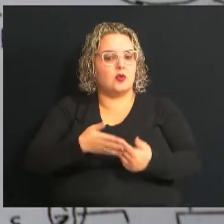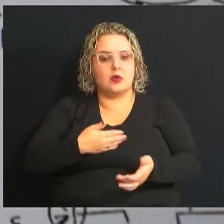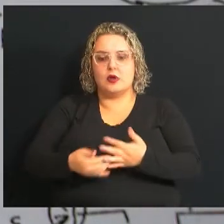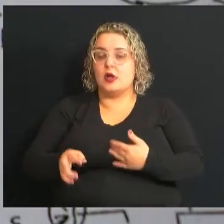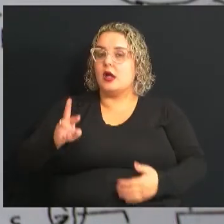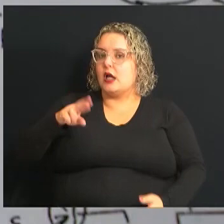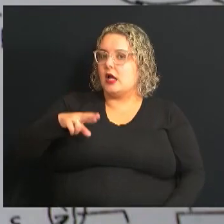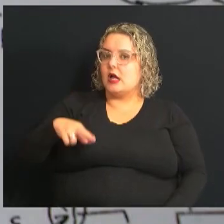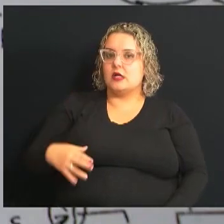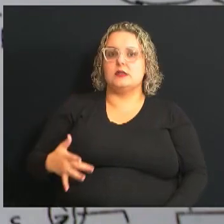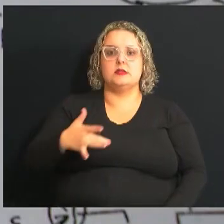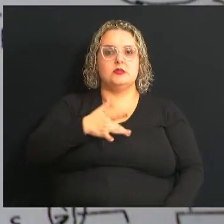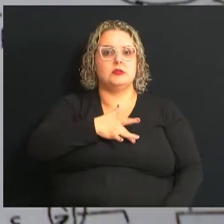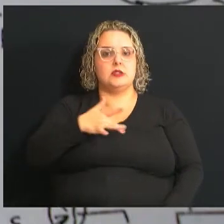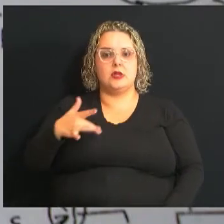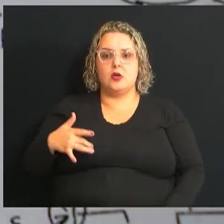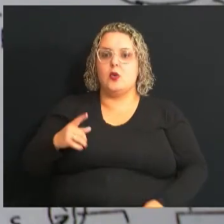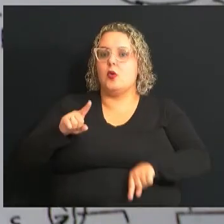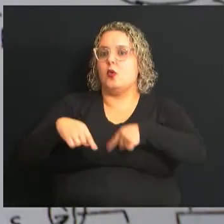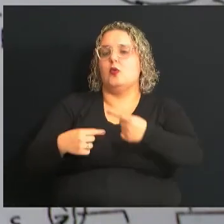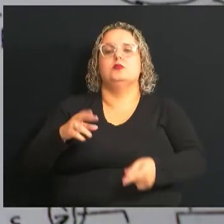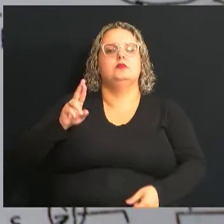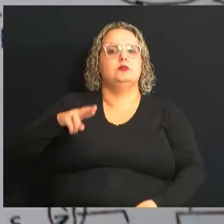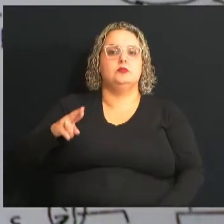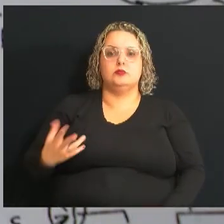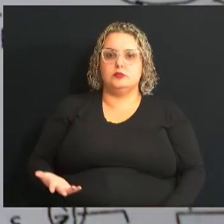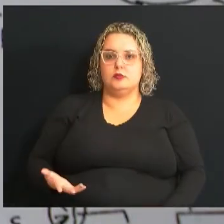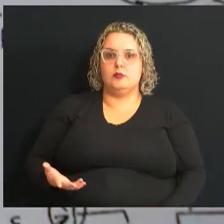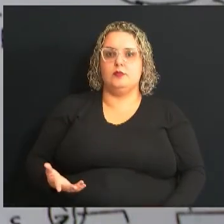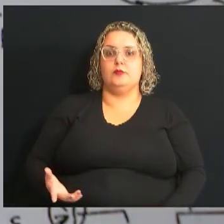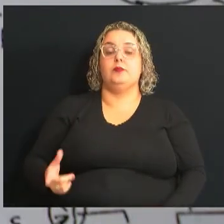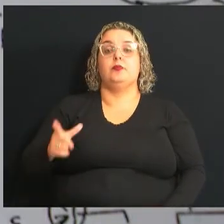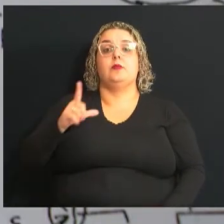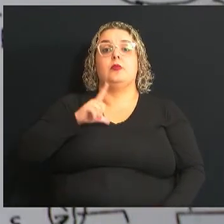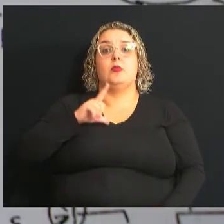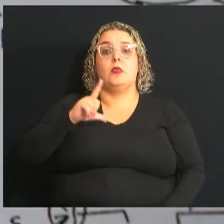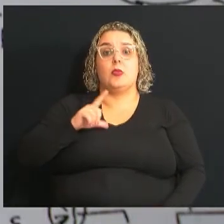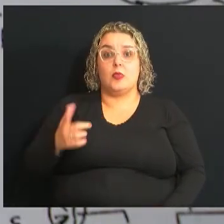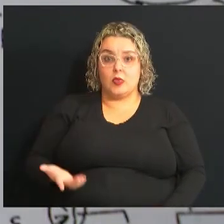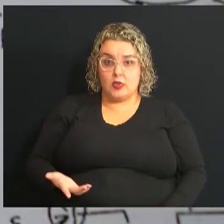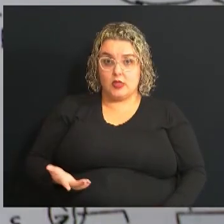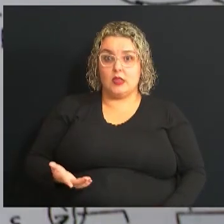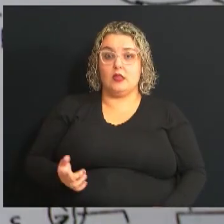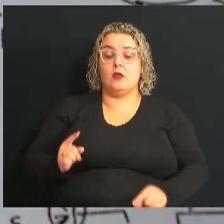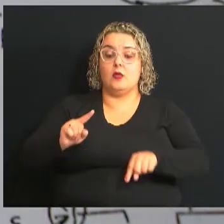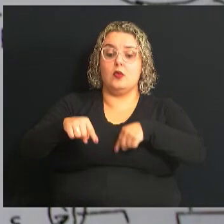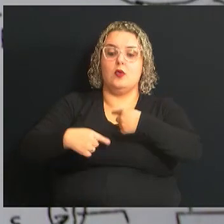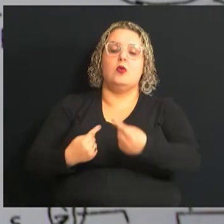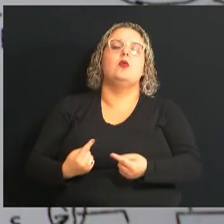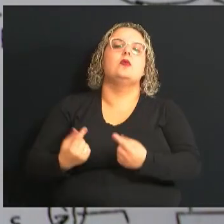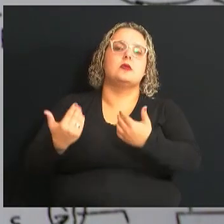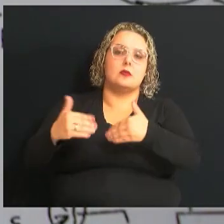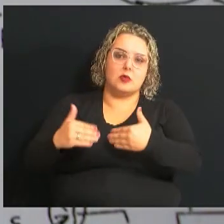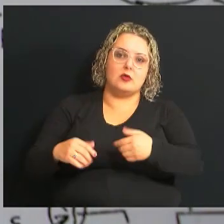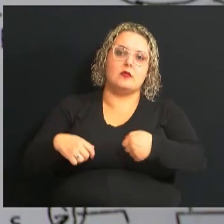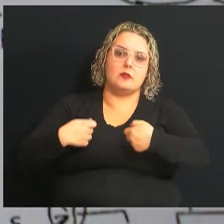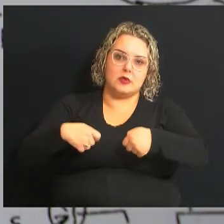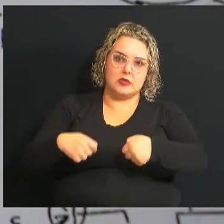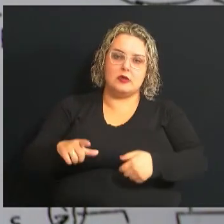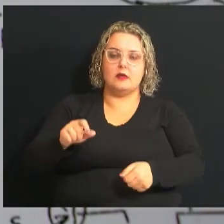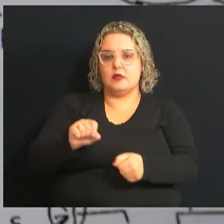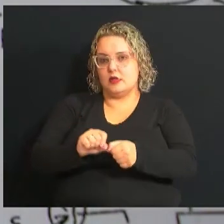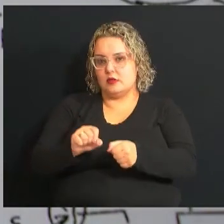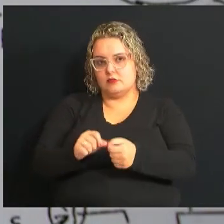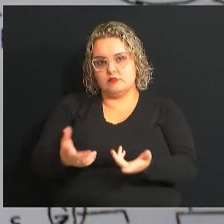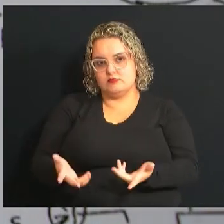outro motivo, ele teve que ser submetido a essa outra aplicação. Então, é como se ele fizesse